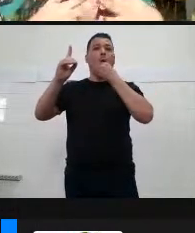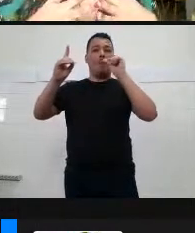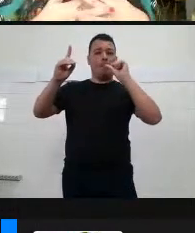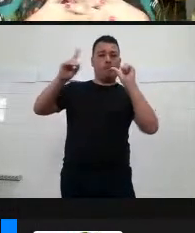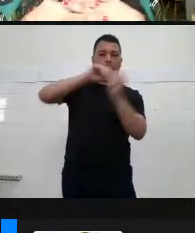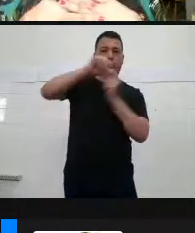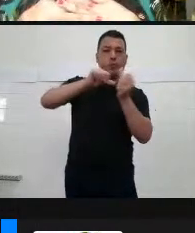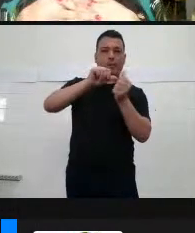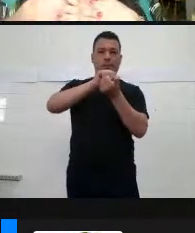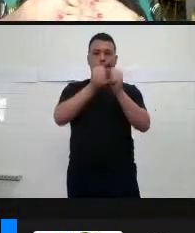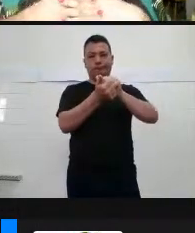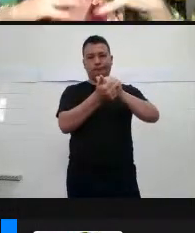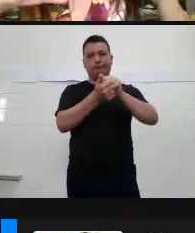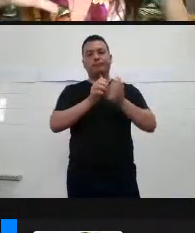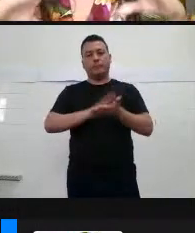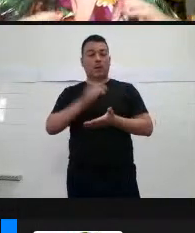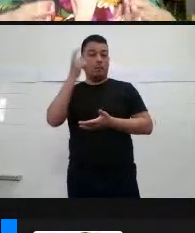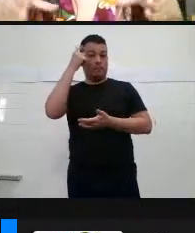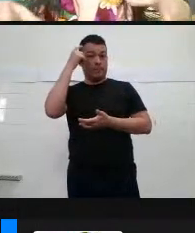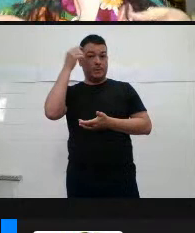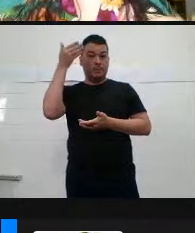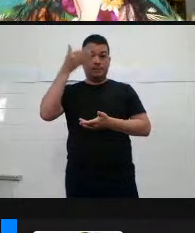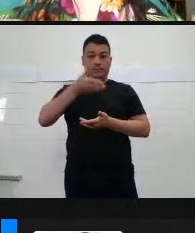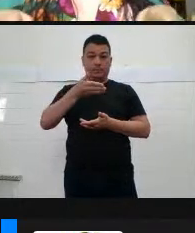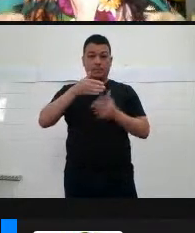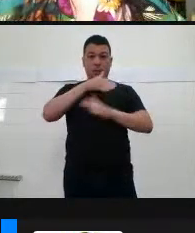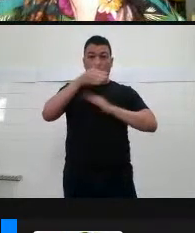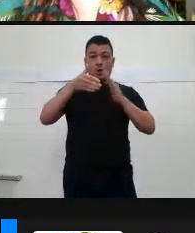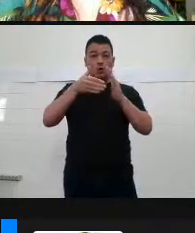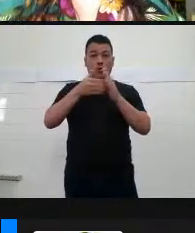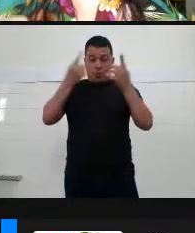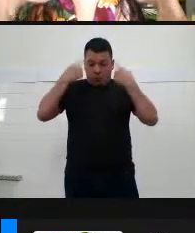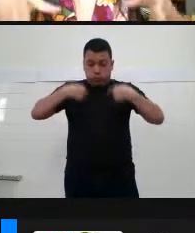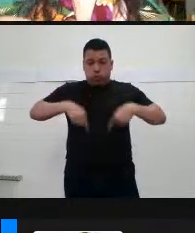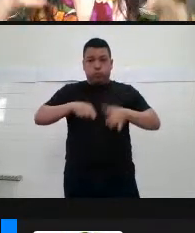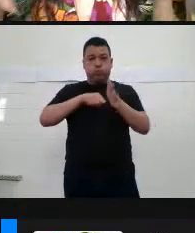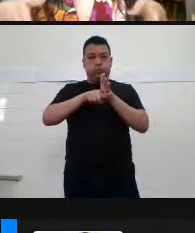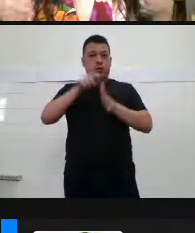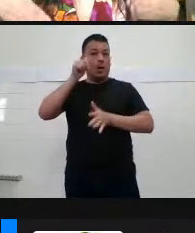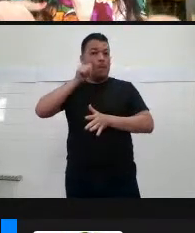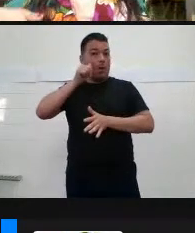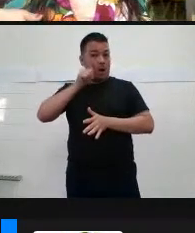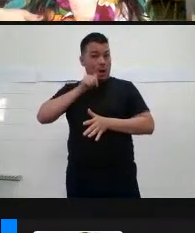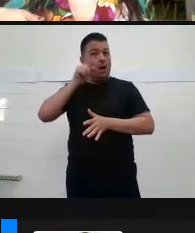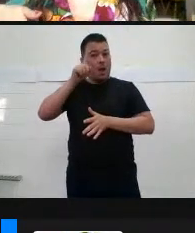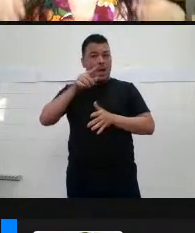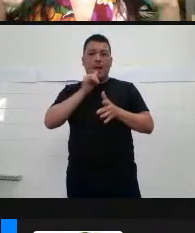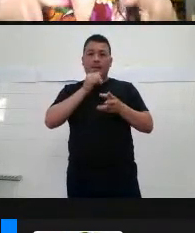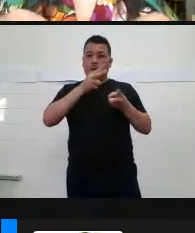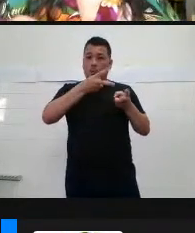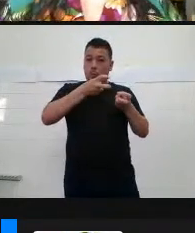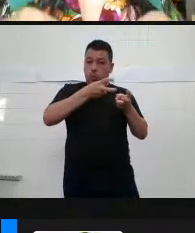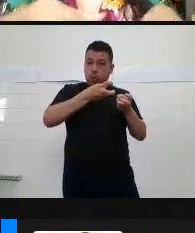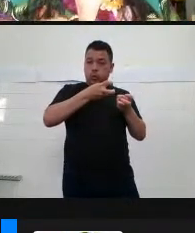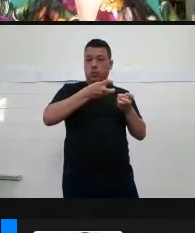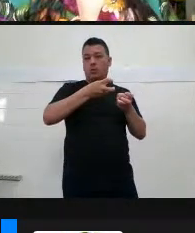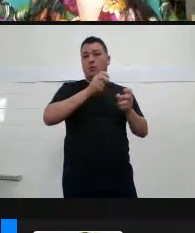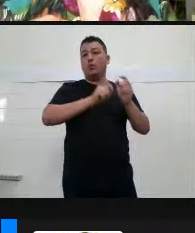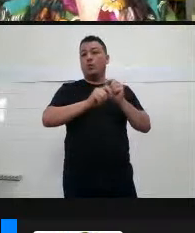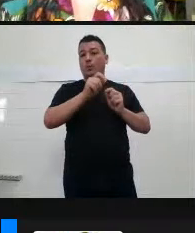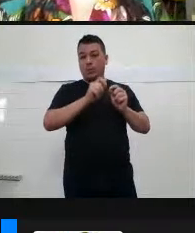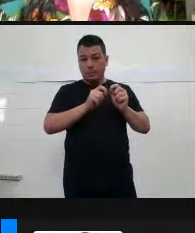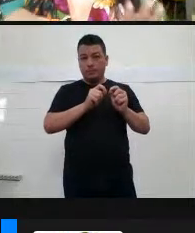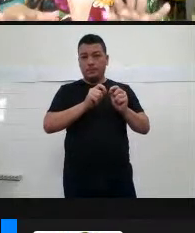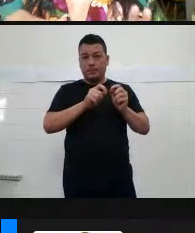pensando, né, ainda nesse sentido, toda a anatomia feminina vai ser lida a partir